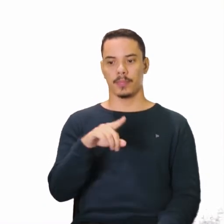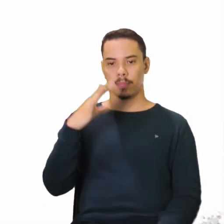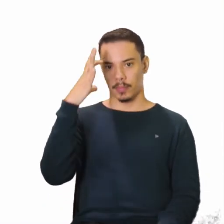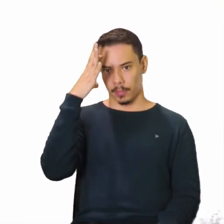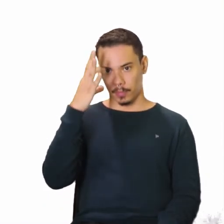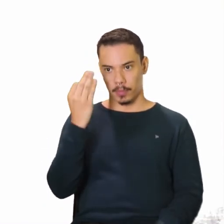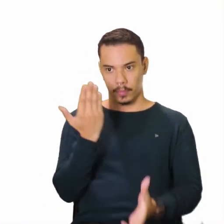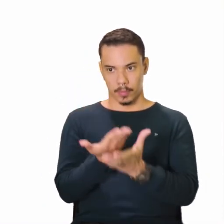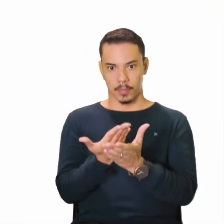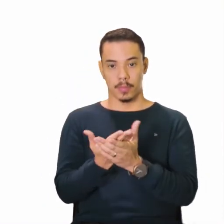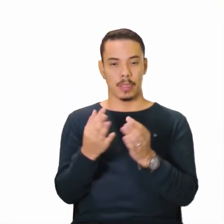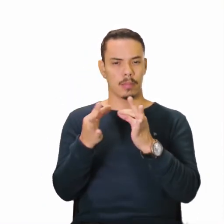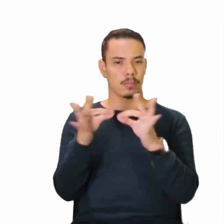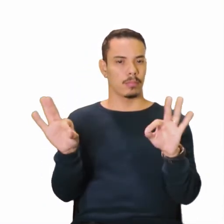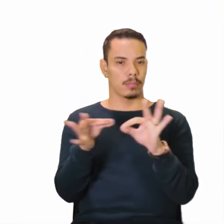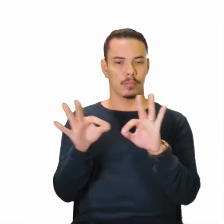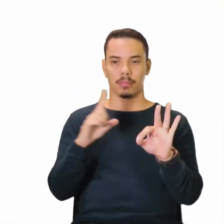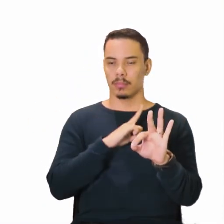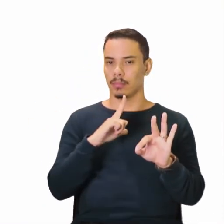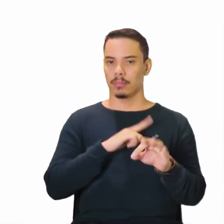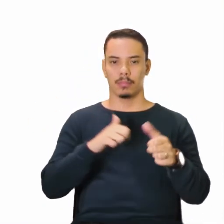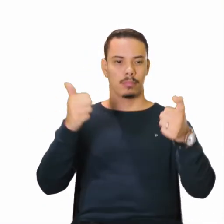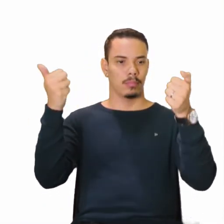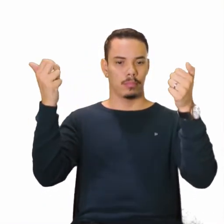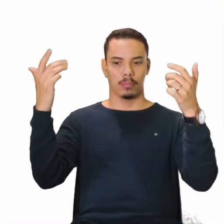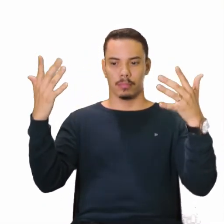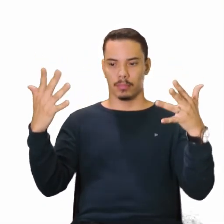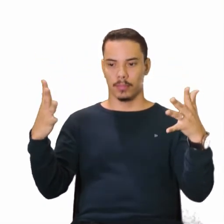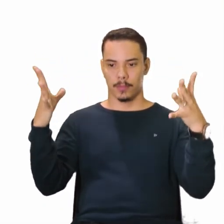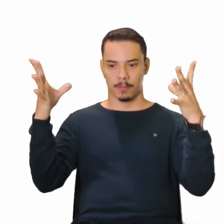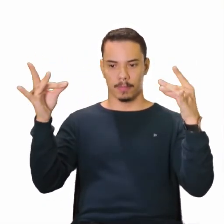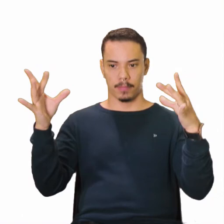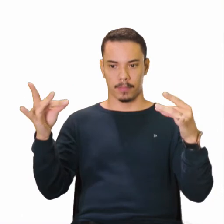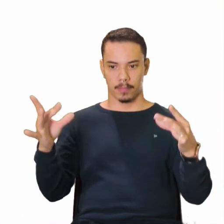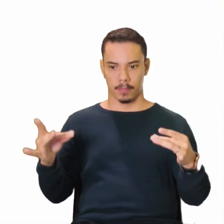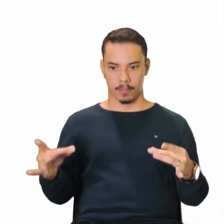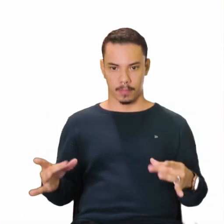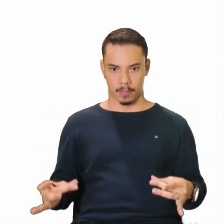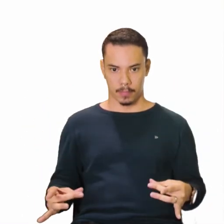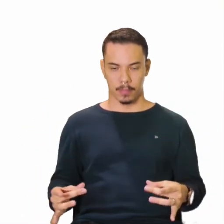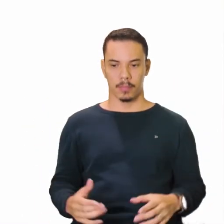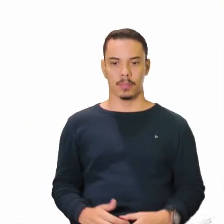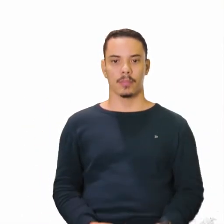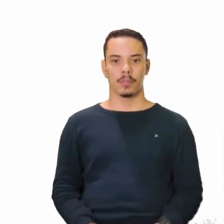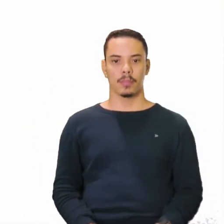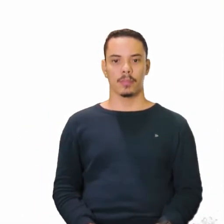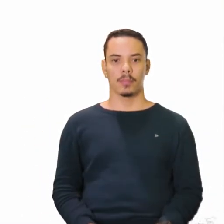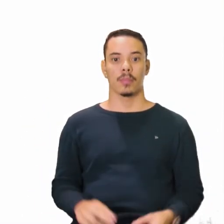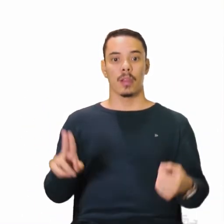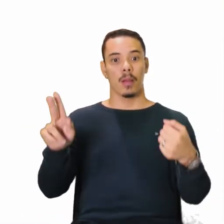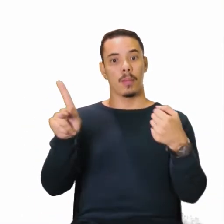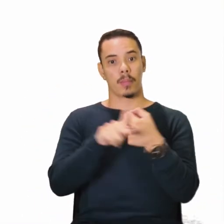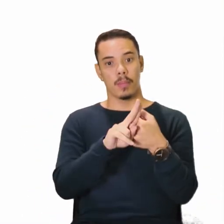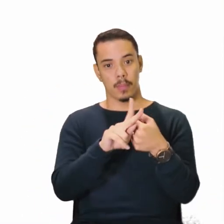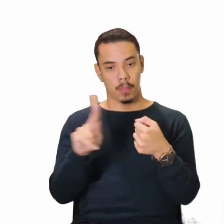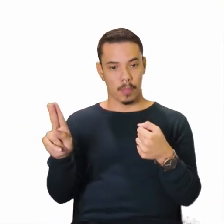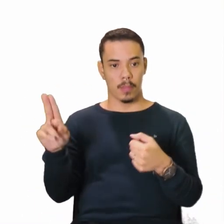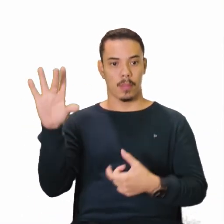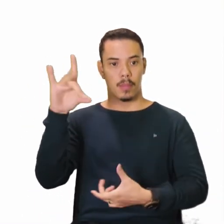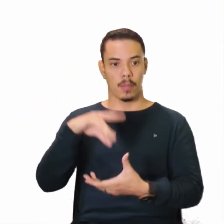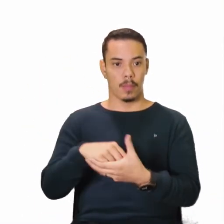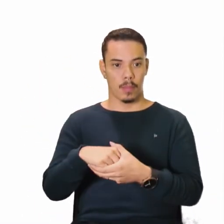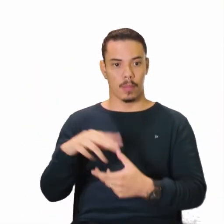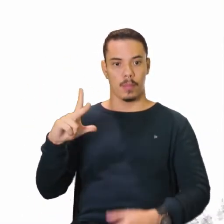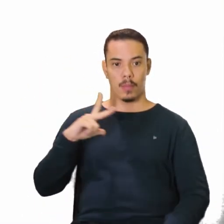aula de sintaxe vai ter isso aí tudo muito bem detalhado, tá bom? Além dos pronomes pessoais do caso reto,